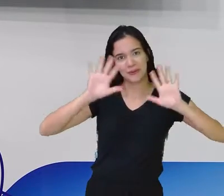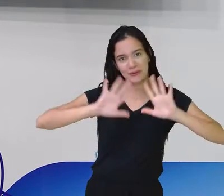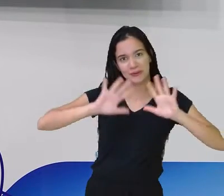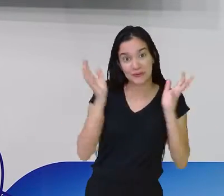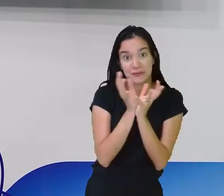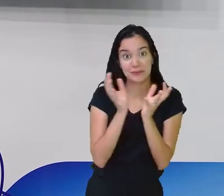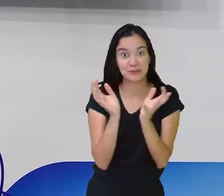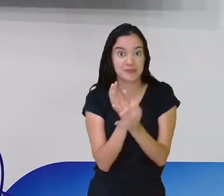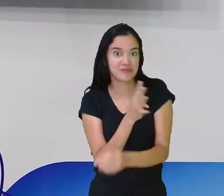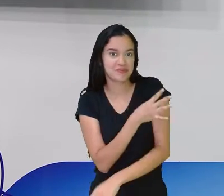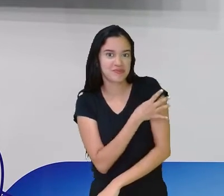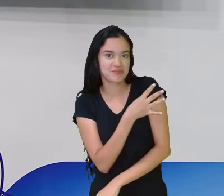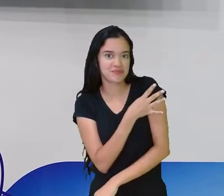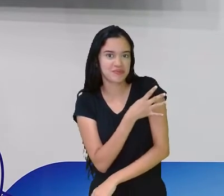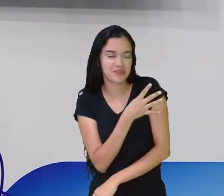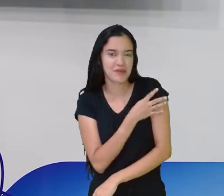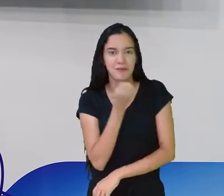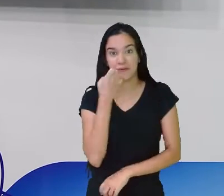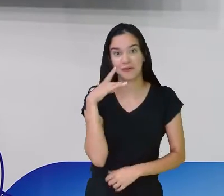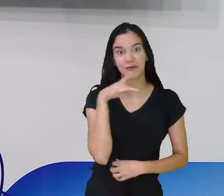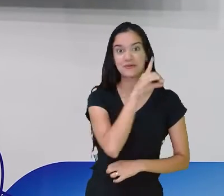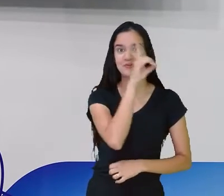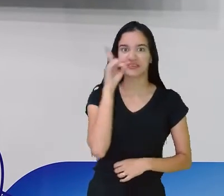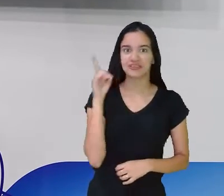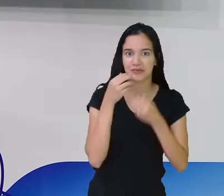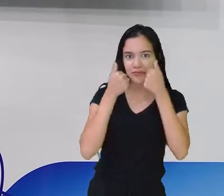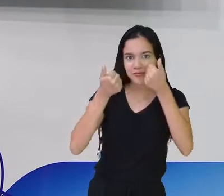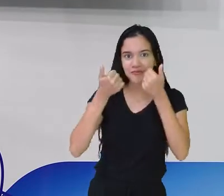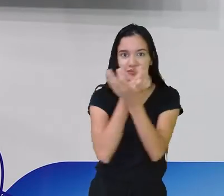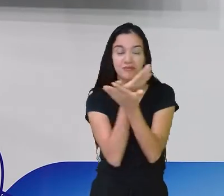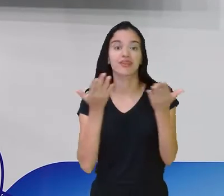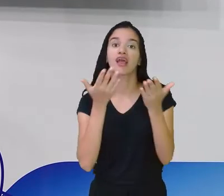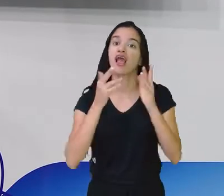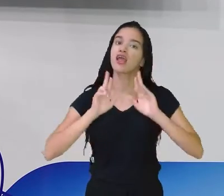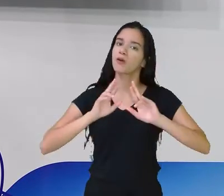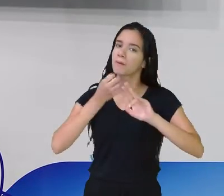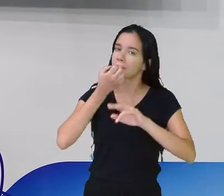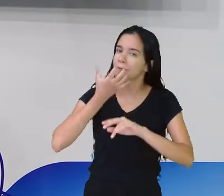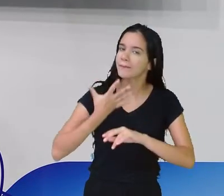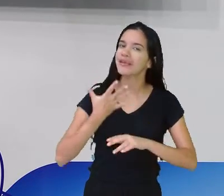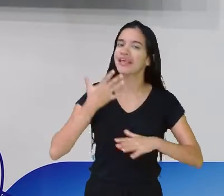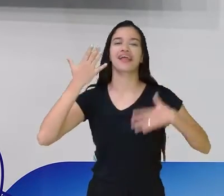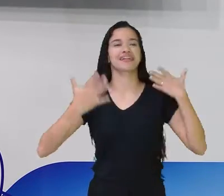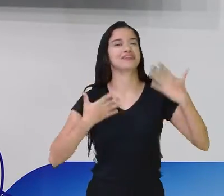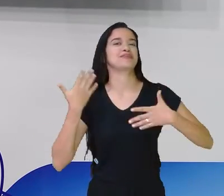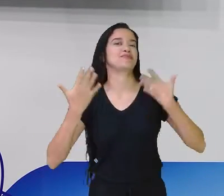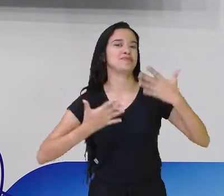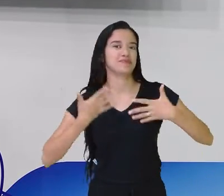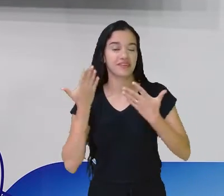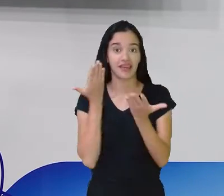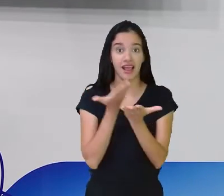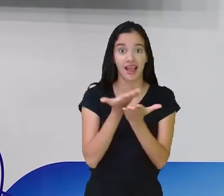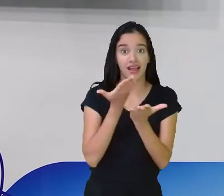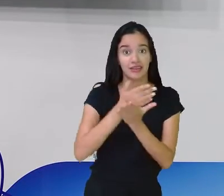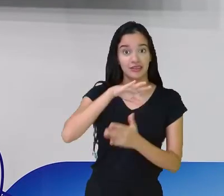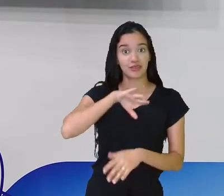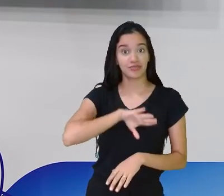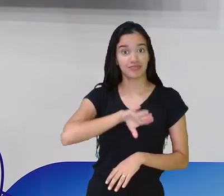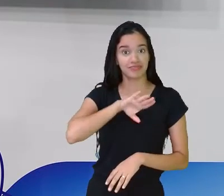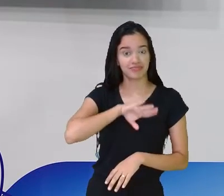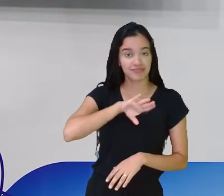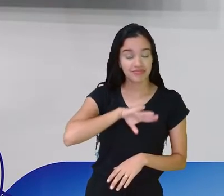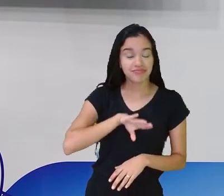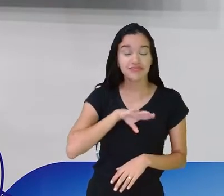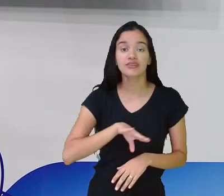turminha do quarto ano, bom dia, como vocês estão? Espero que estejam bem animados para mais uma aula de língua